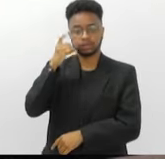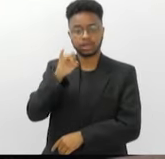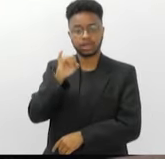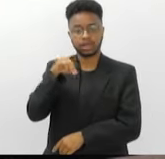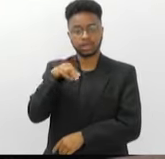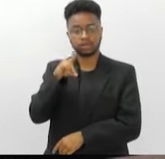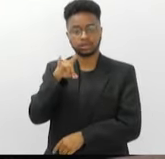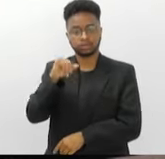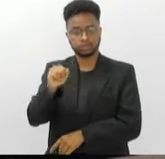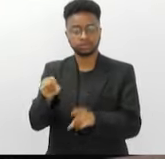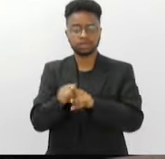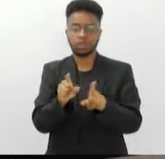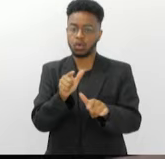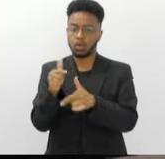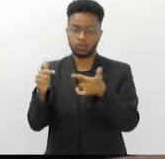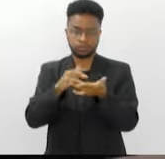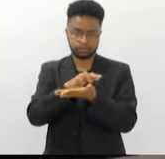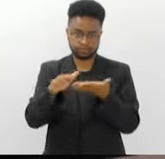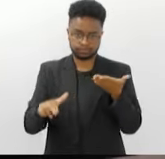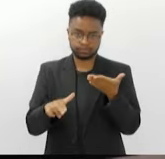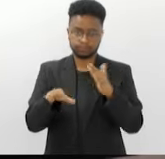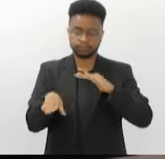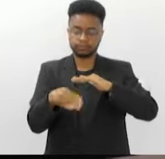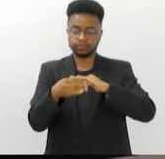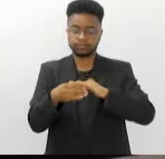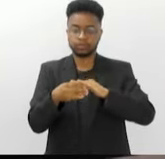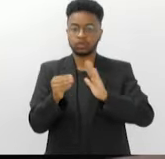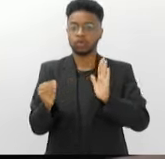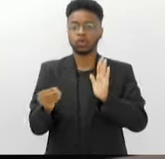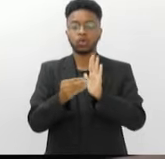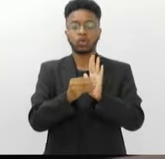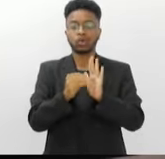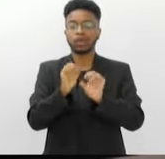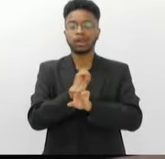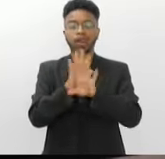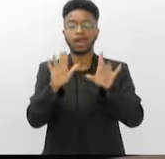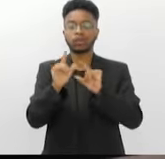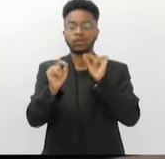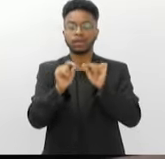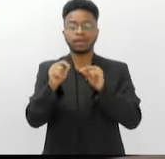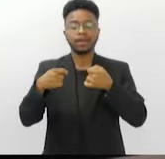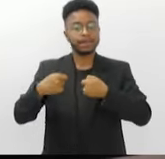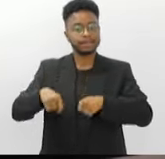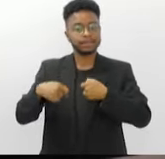Índia Armelau e várias outras, colocaram claramente que tem que haver